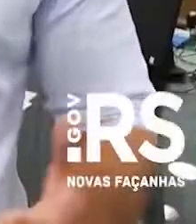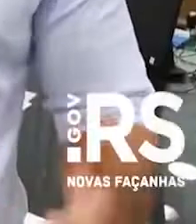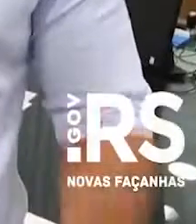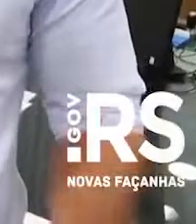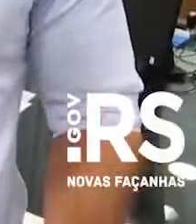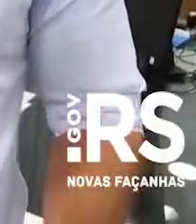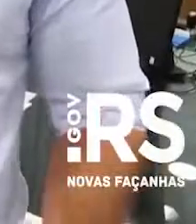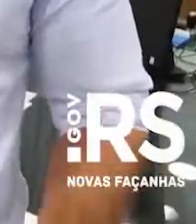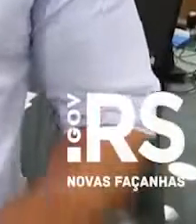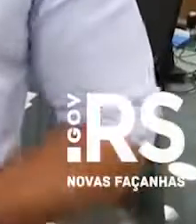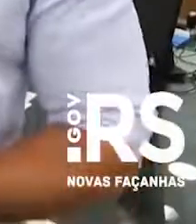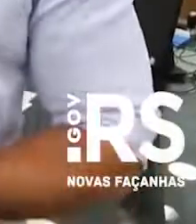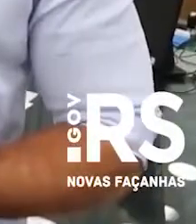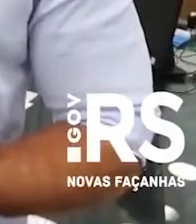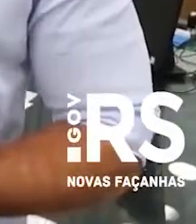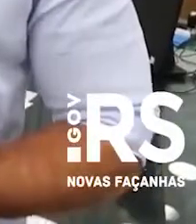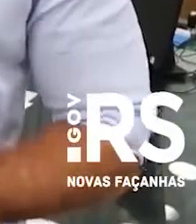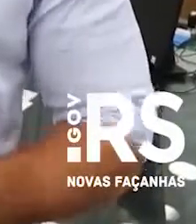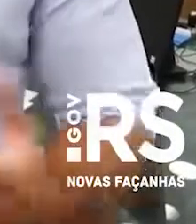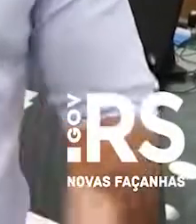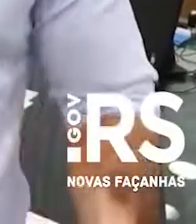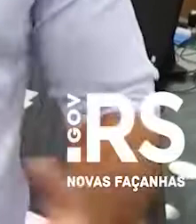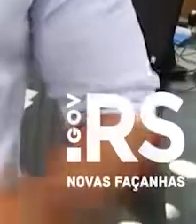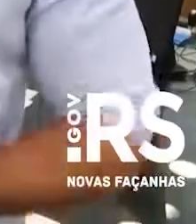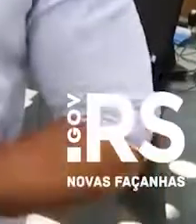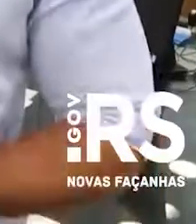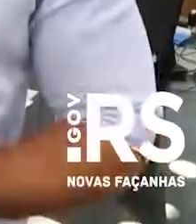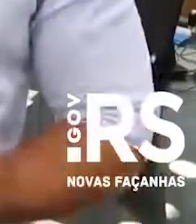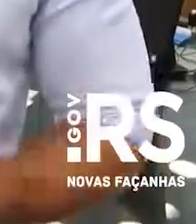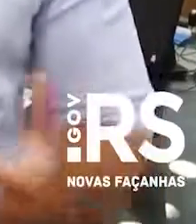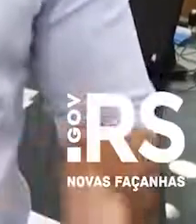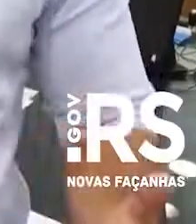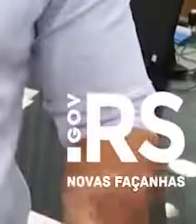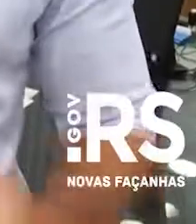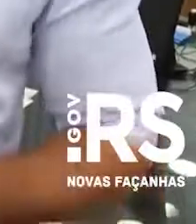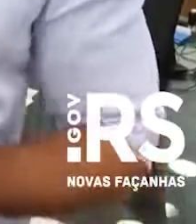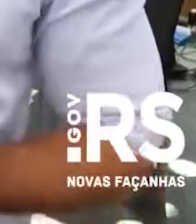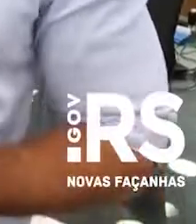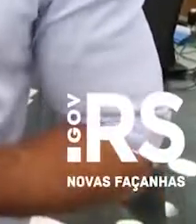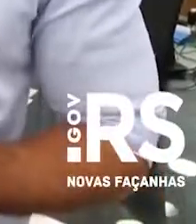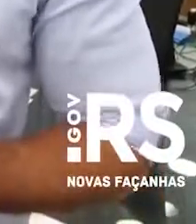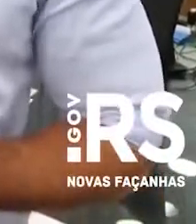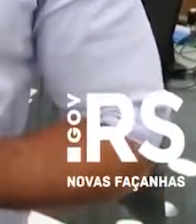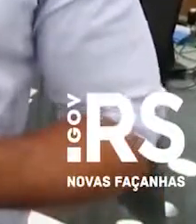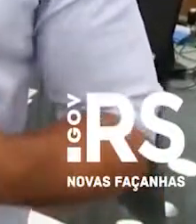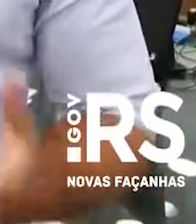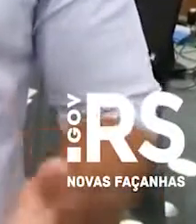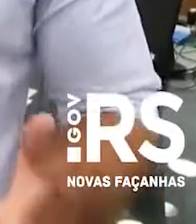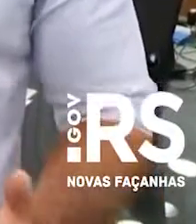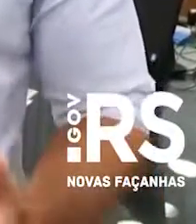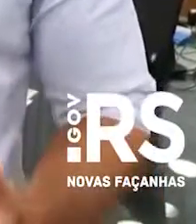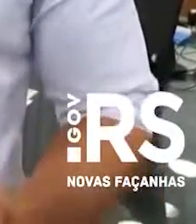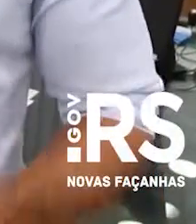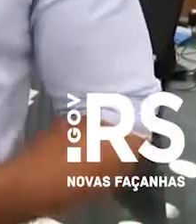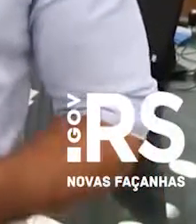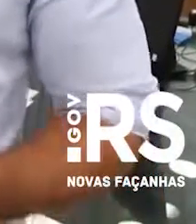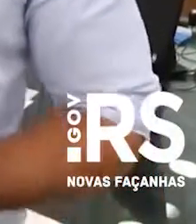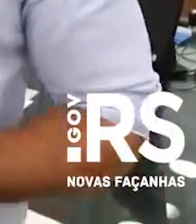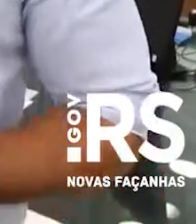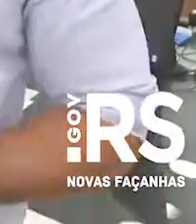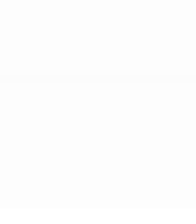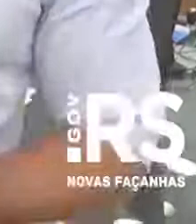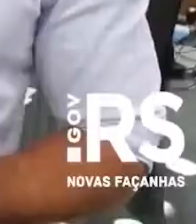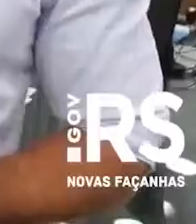Nesse momento de crise que nós estamos vivendo, de medo do coronavírus, do enfrentamento dessa pandemia, o melhor remédio